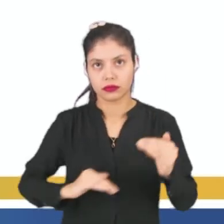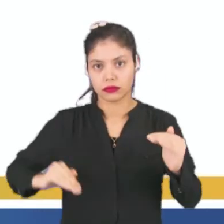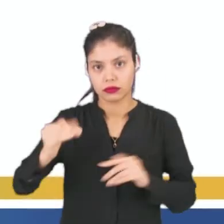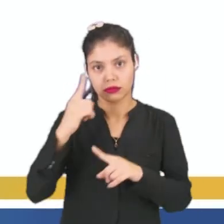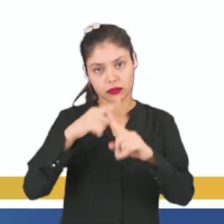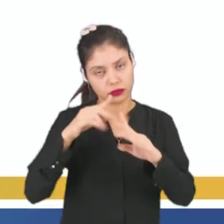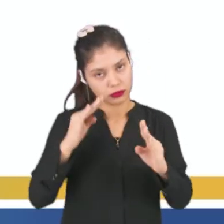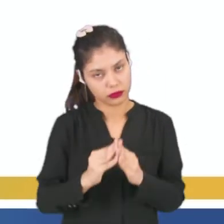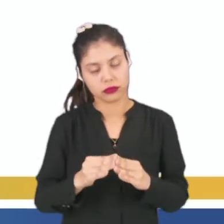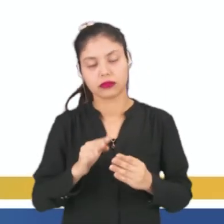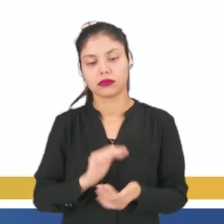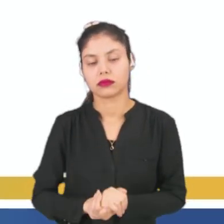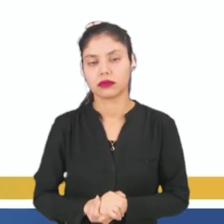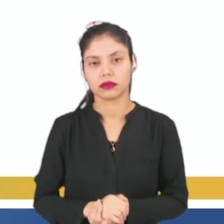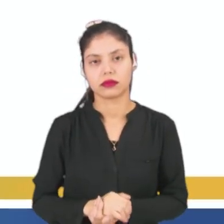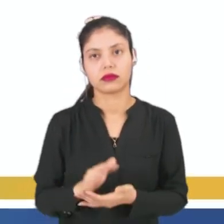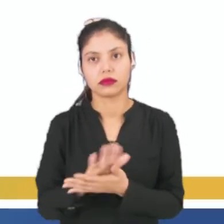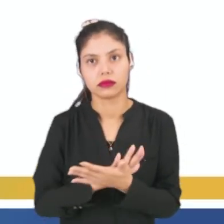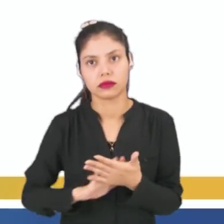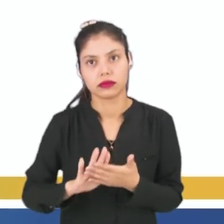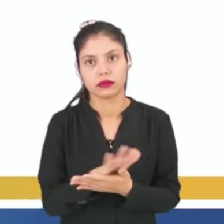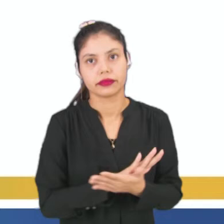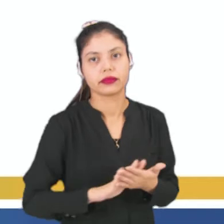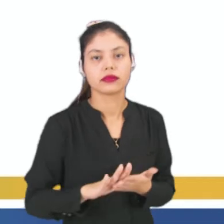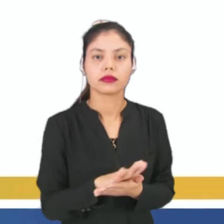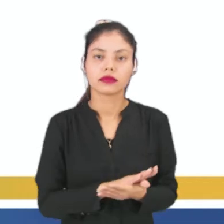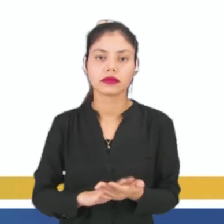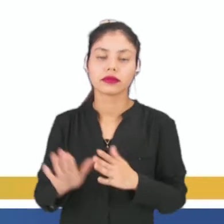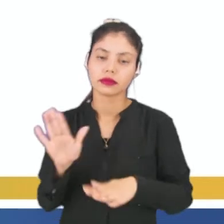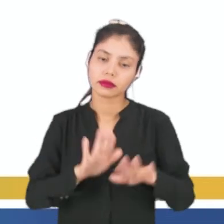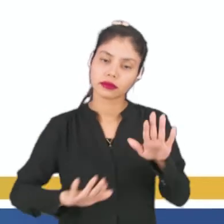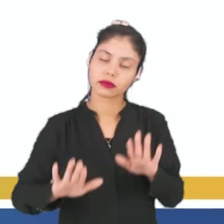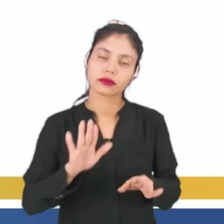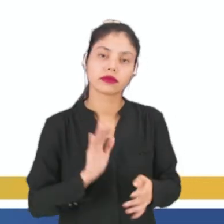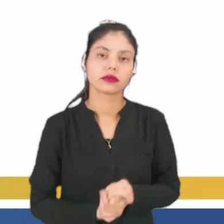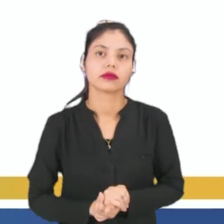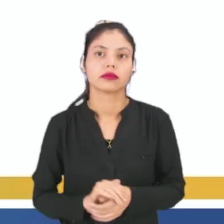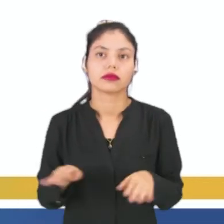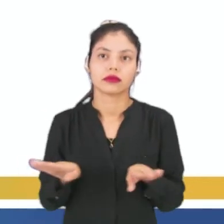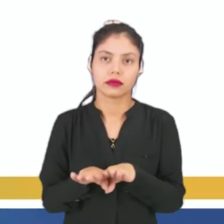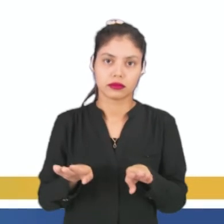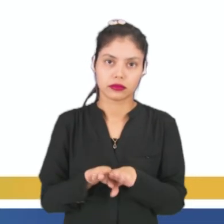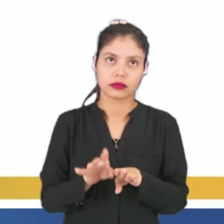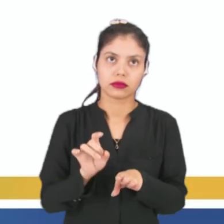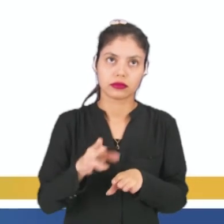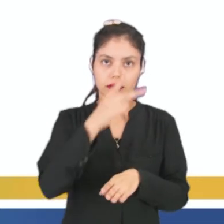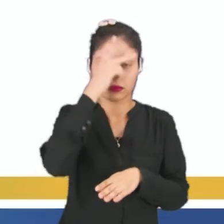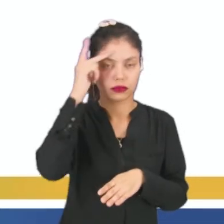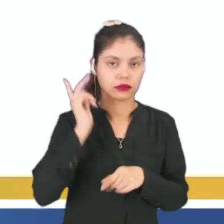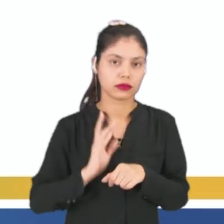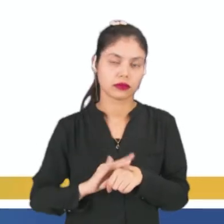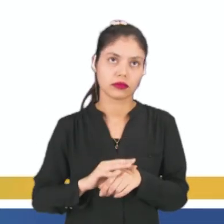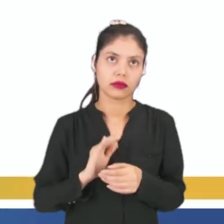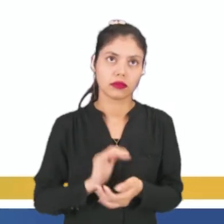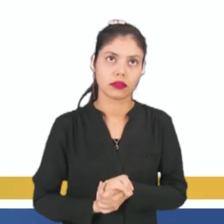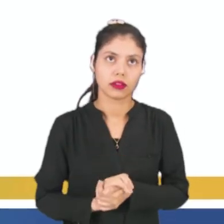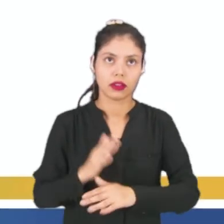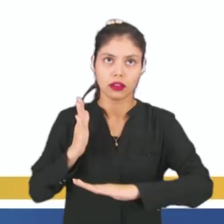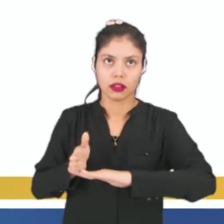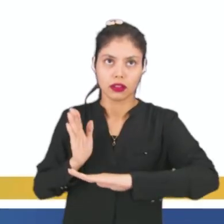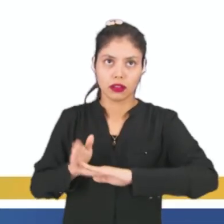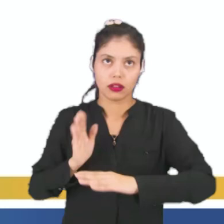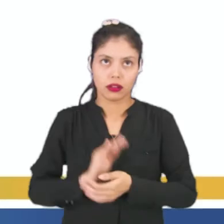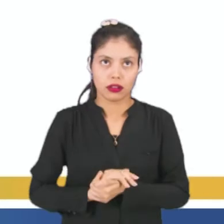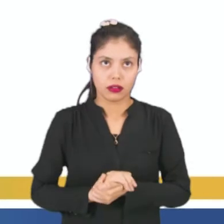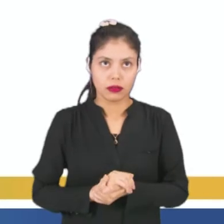da igreja, que não eram nada mais do que um simples cuidado ali, um acalento para as pessoas enfermas. Na modernidade temos